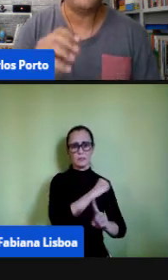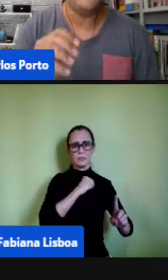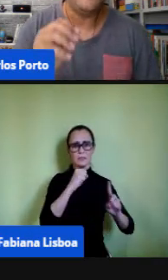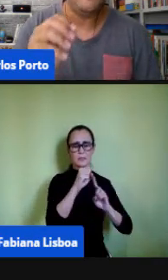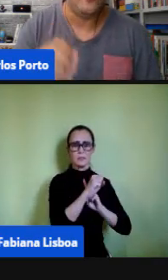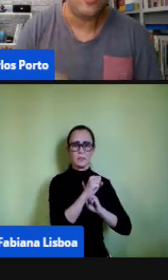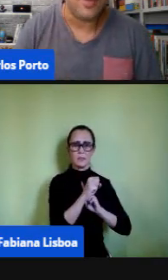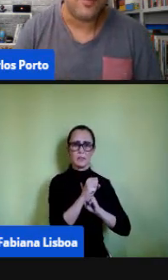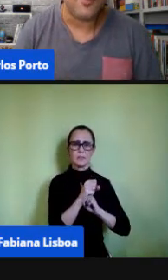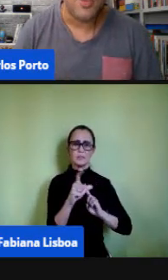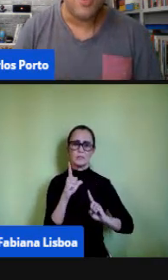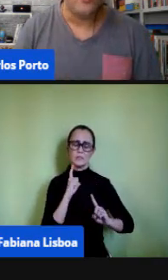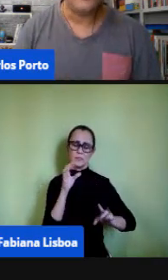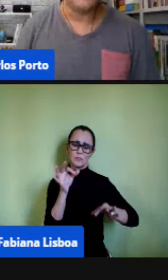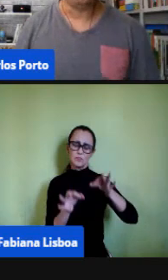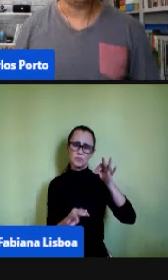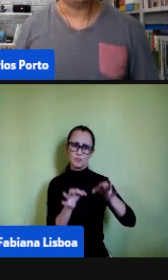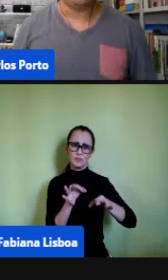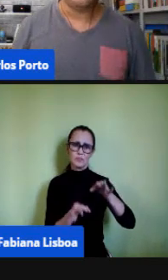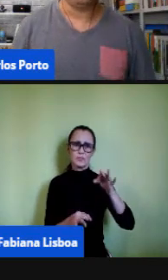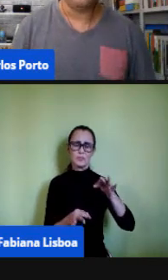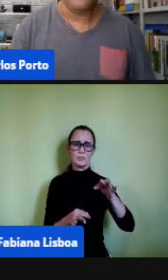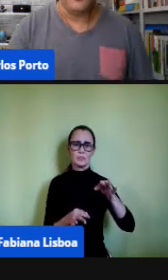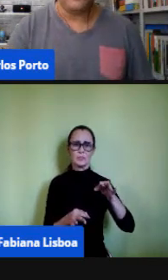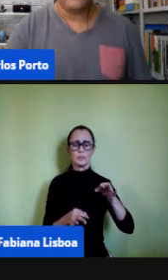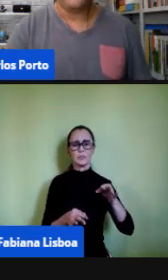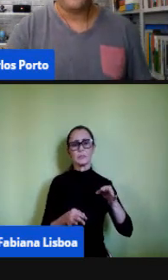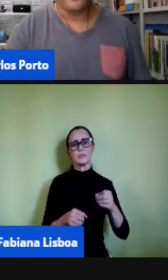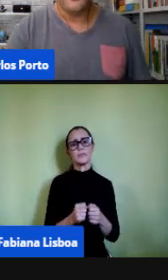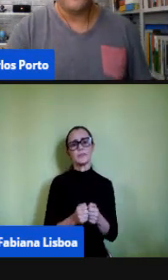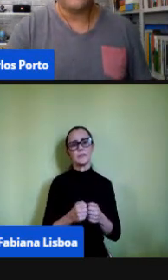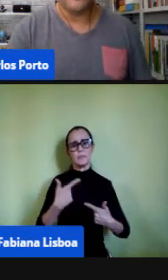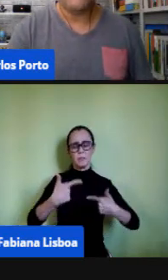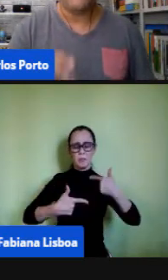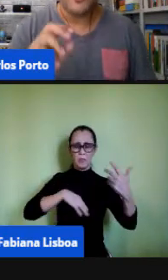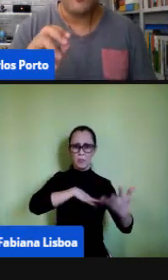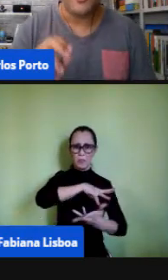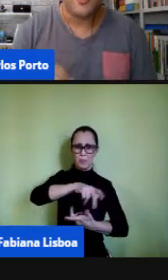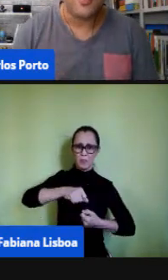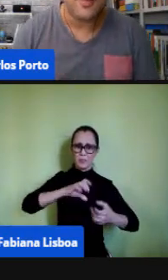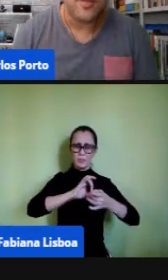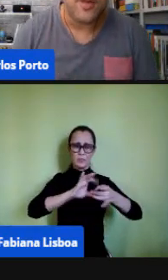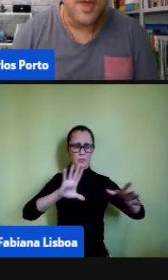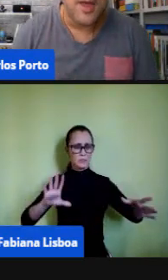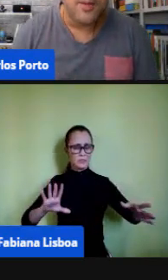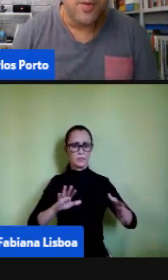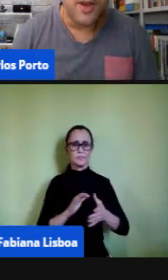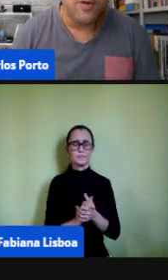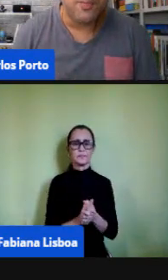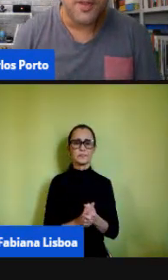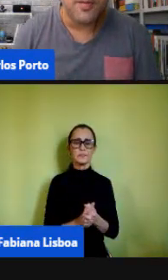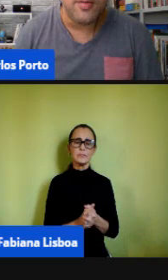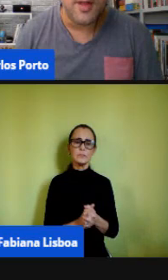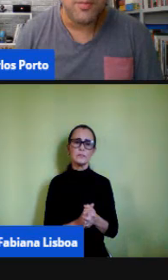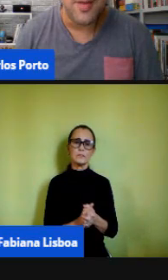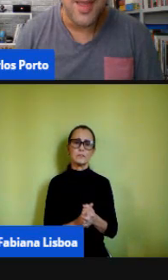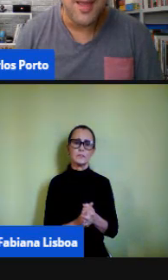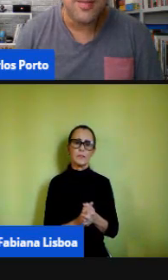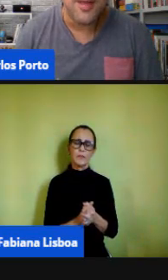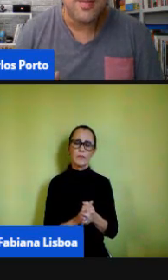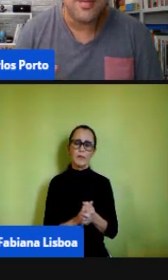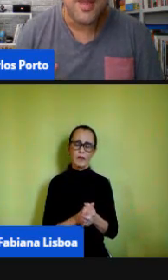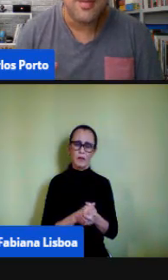democrática e inclusiva. No item 2, nós falamos sobre isso, e aí eu trago uma fala muito interessante, porque nós